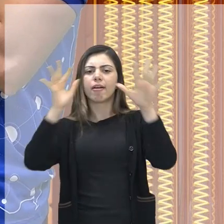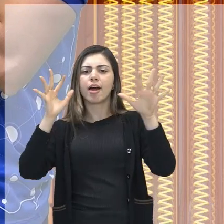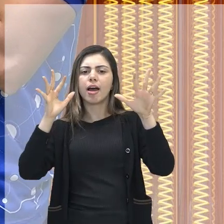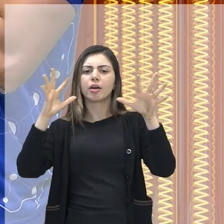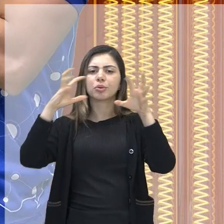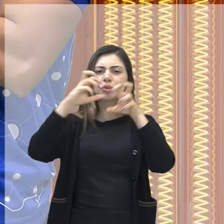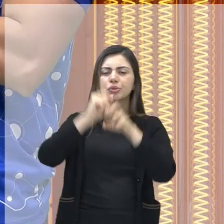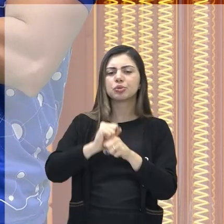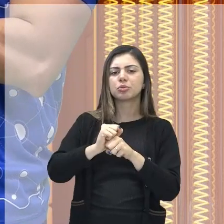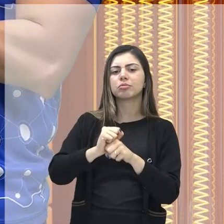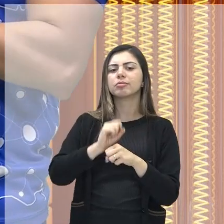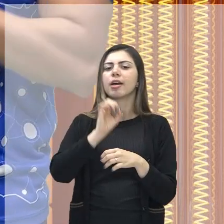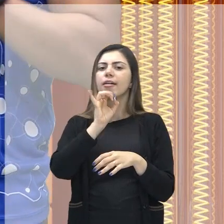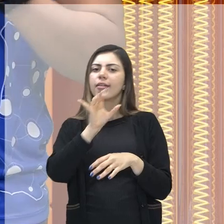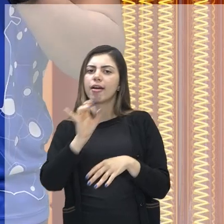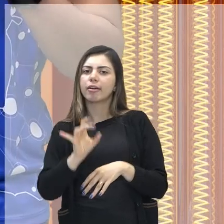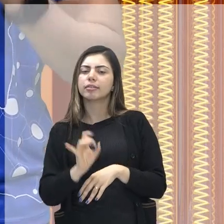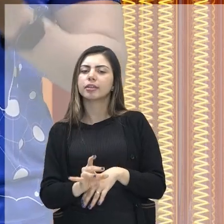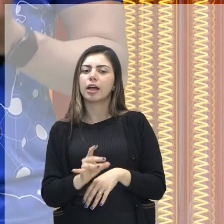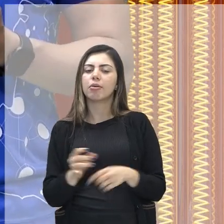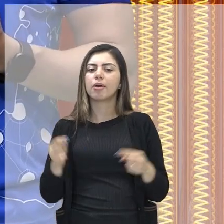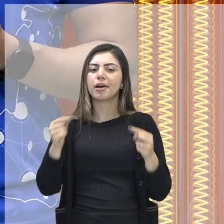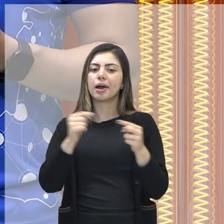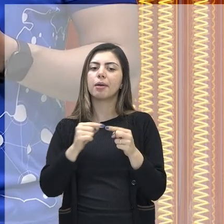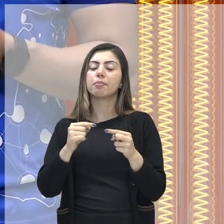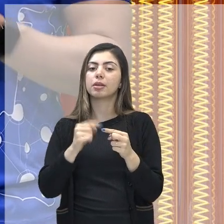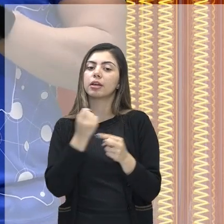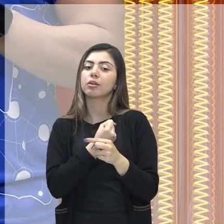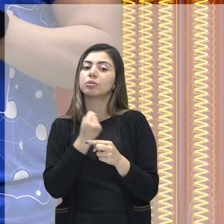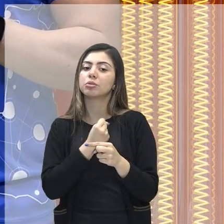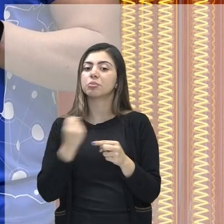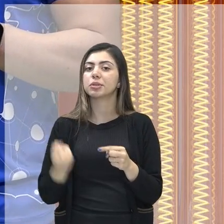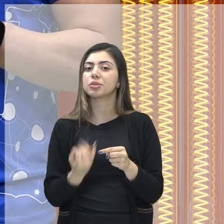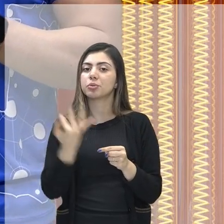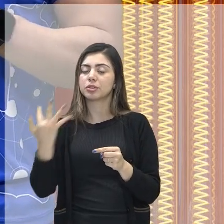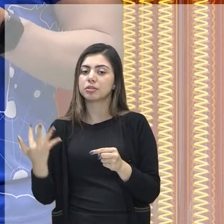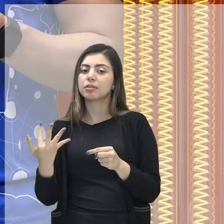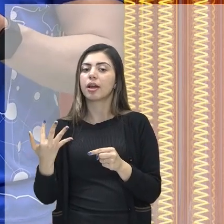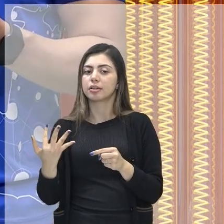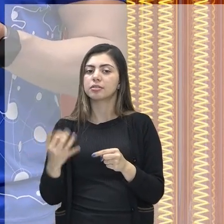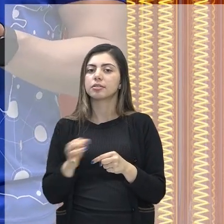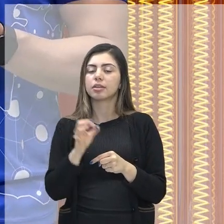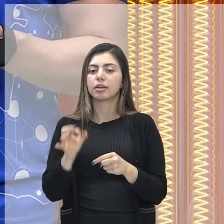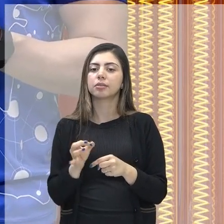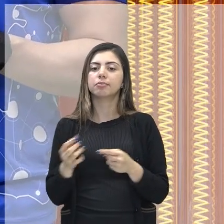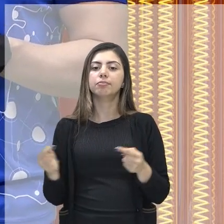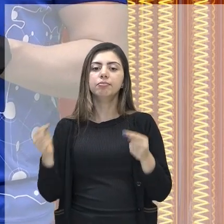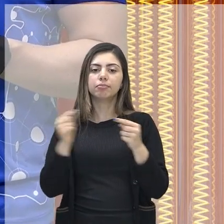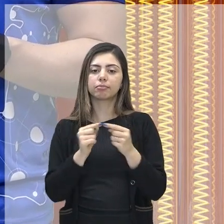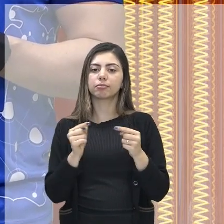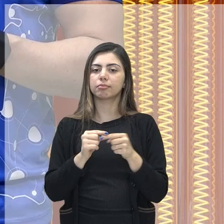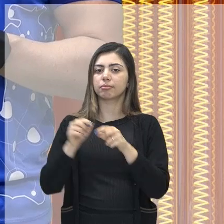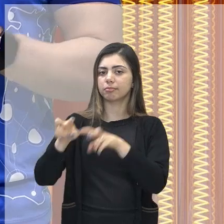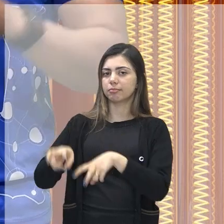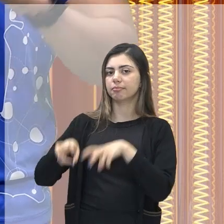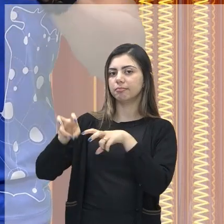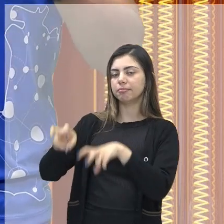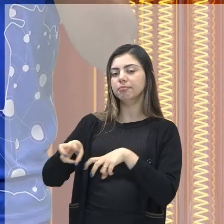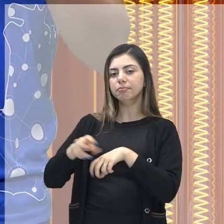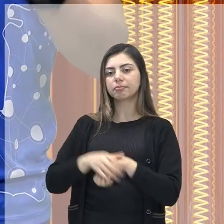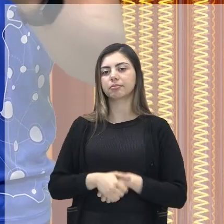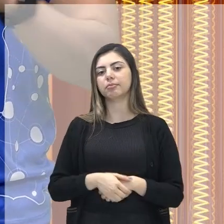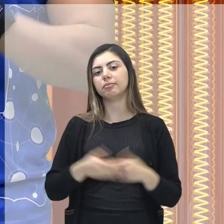de verde representa ali um quantitativo, tá, de estabelecimentos considerados agropecuários, certo? E a